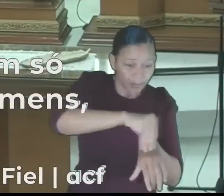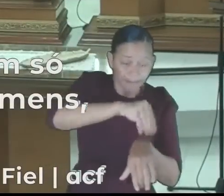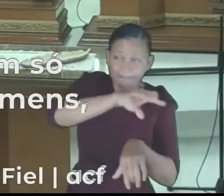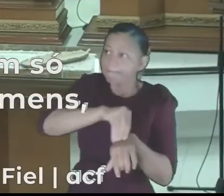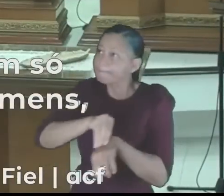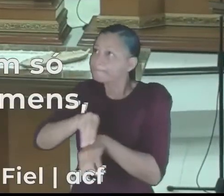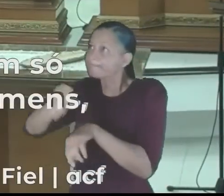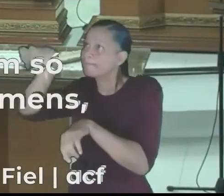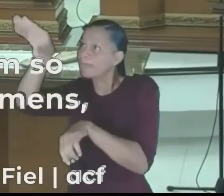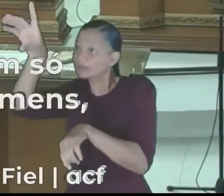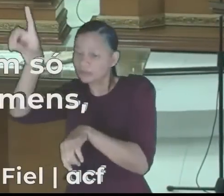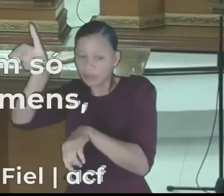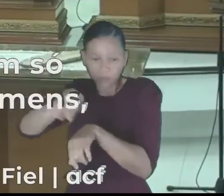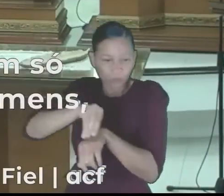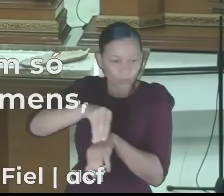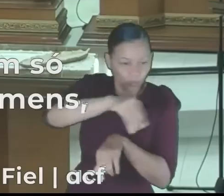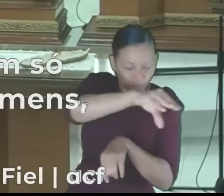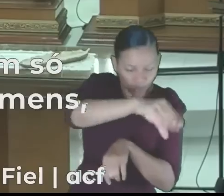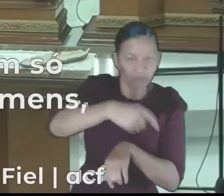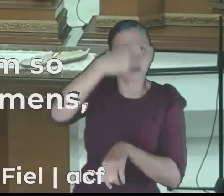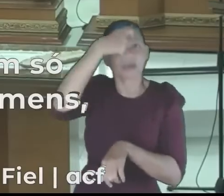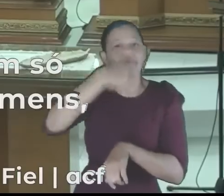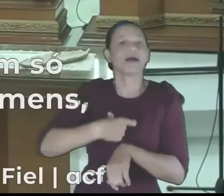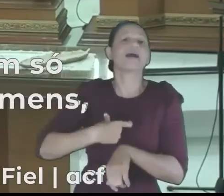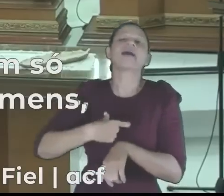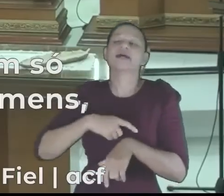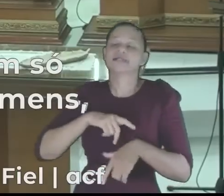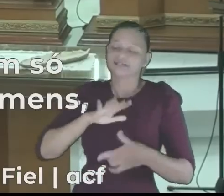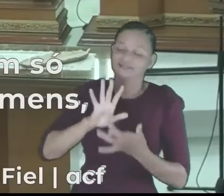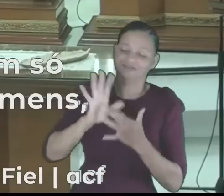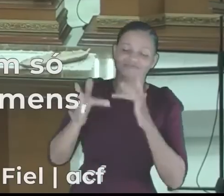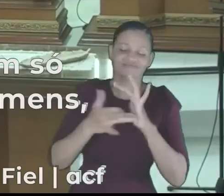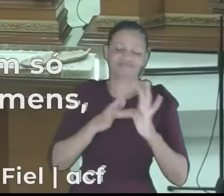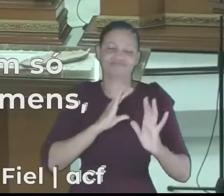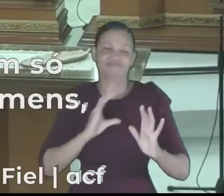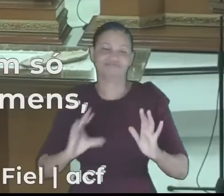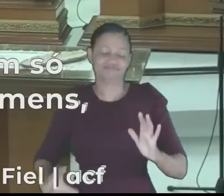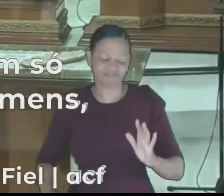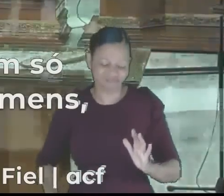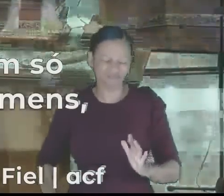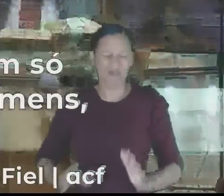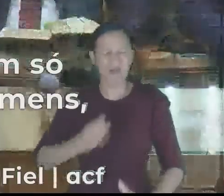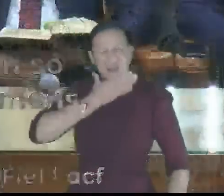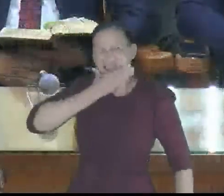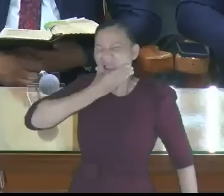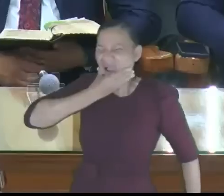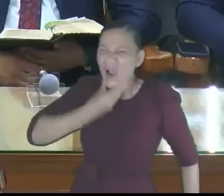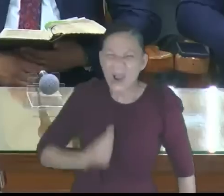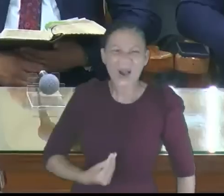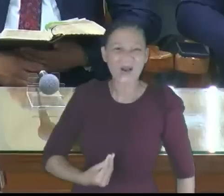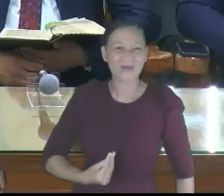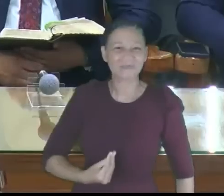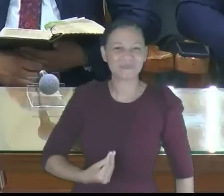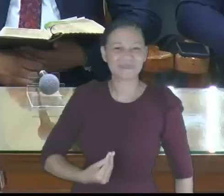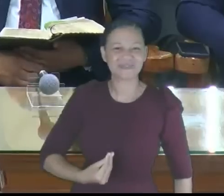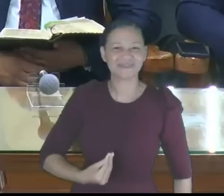Jesus Cristo, homem. Dá para dar um glória para ele, irmão?